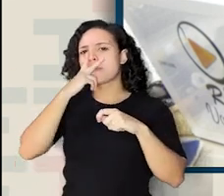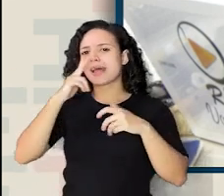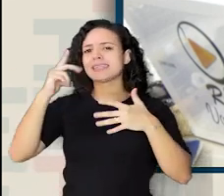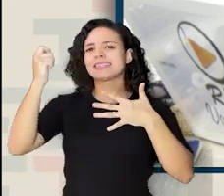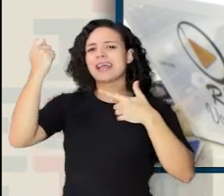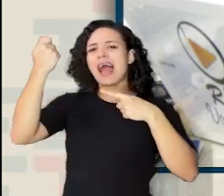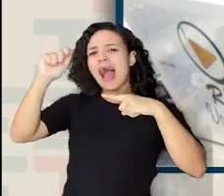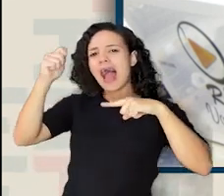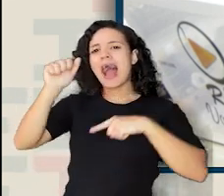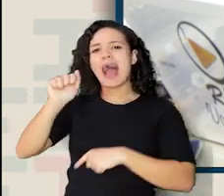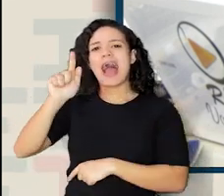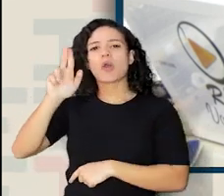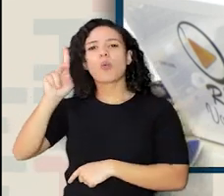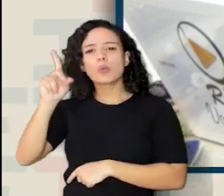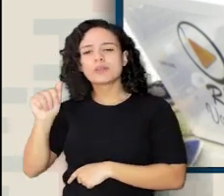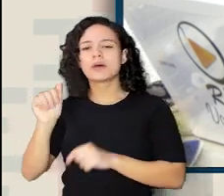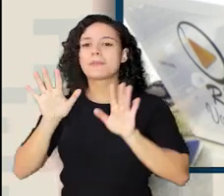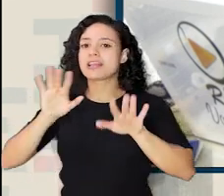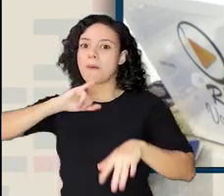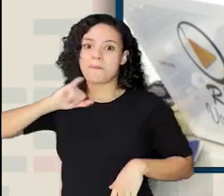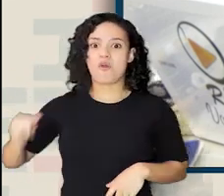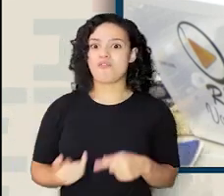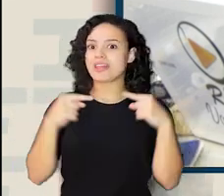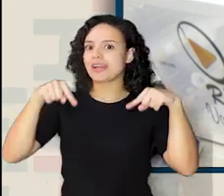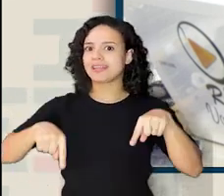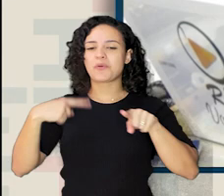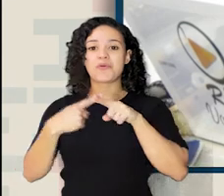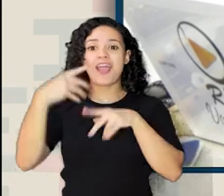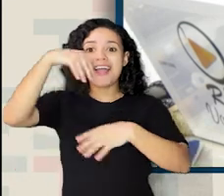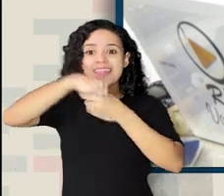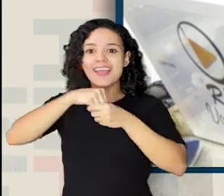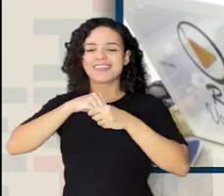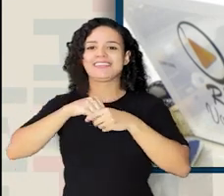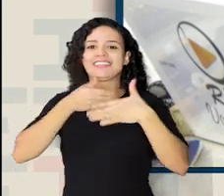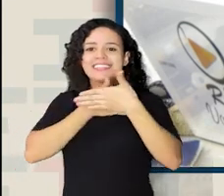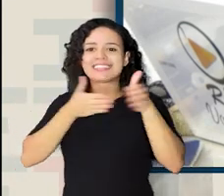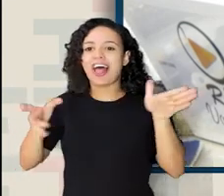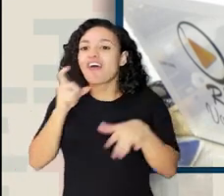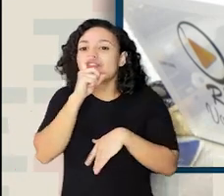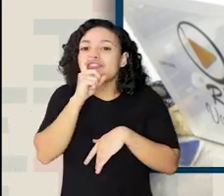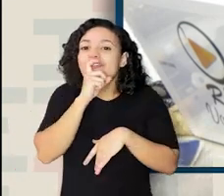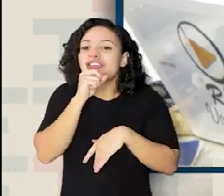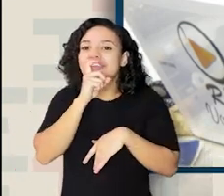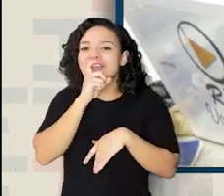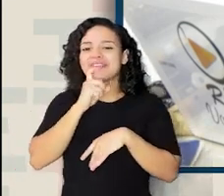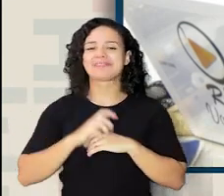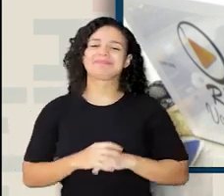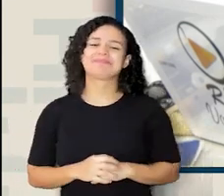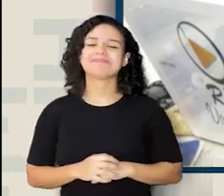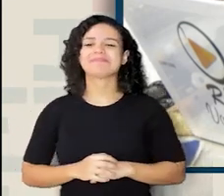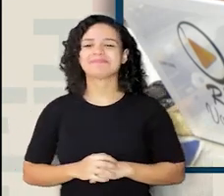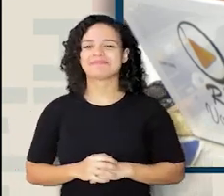Dá para tocar notas mais agudas, mas eu não vou me aventurar aqui, tá, gente? No estúdio está um pouco frio.